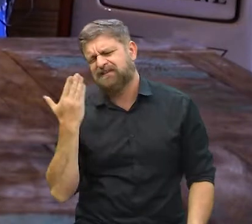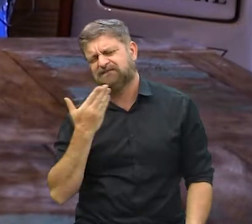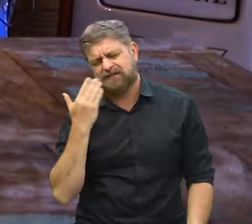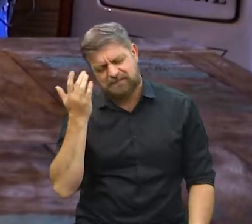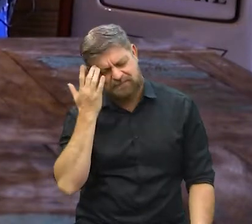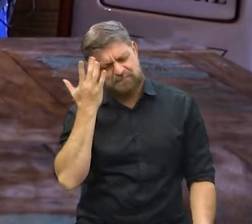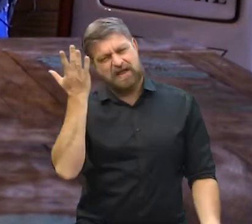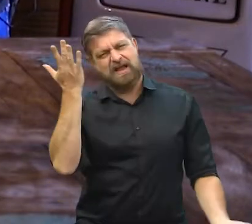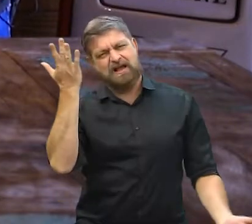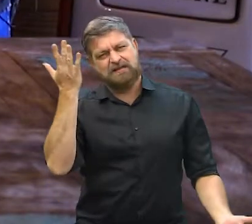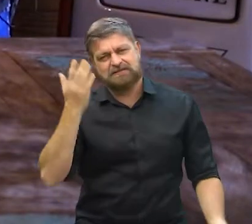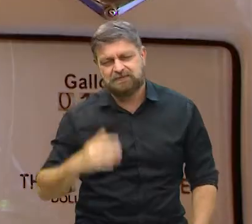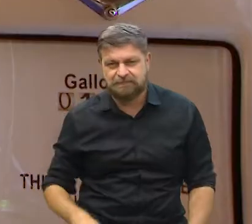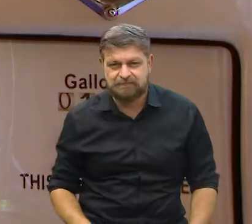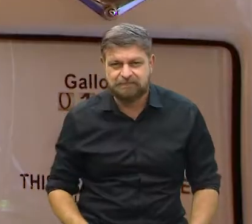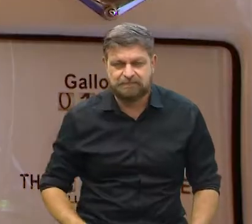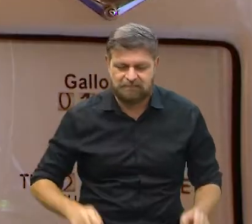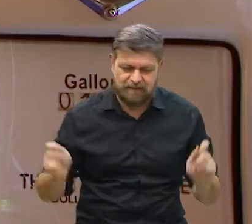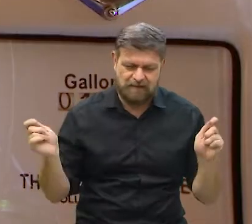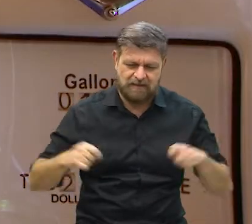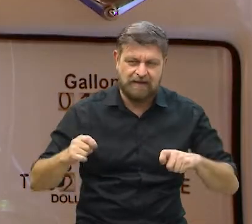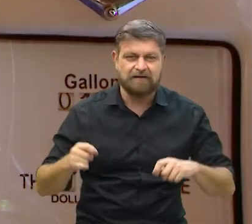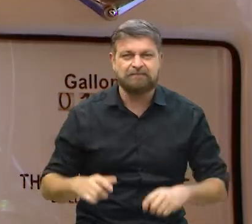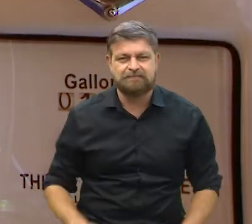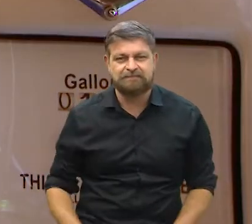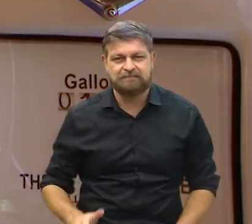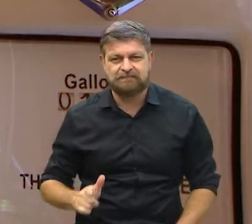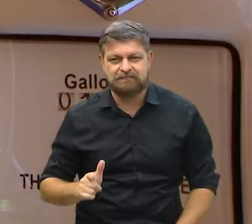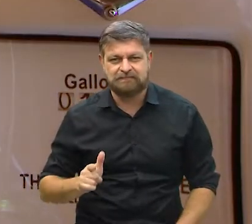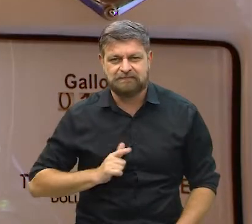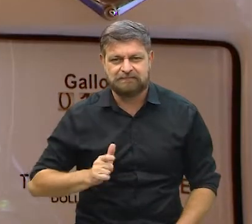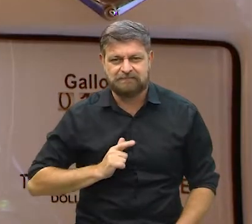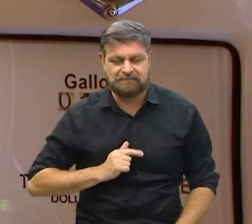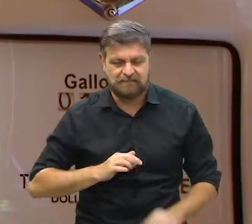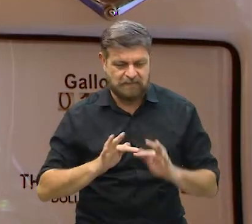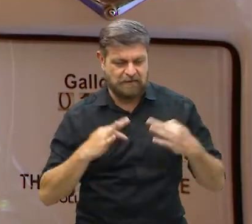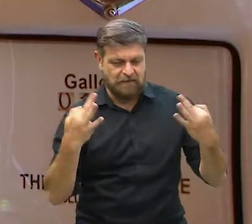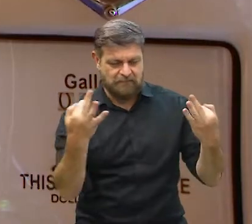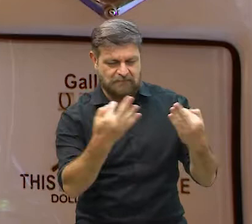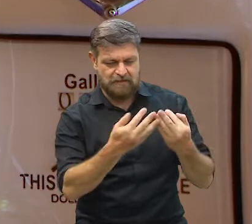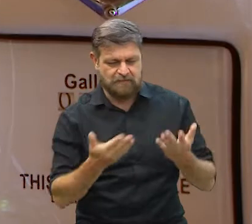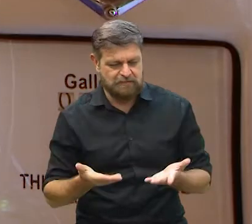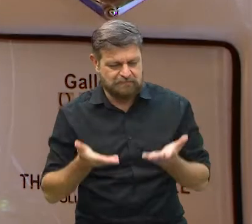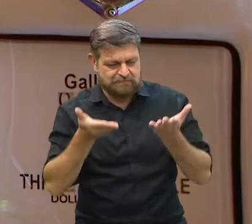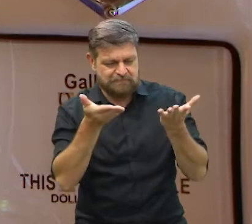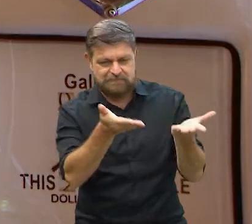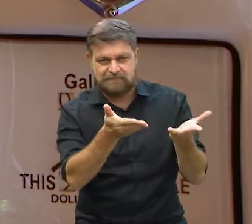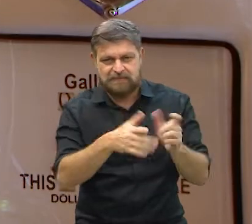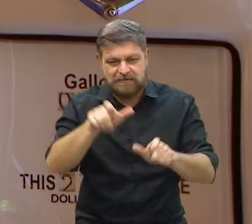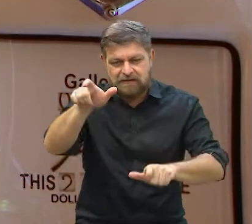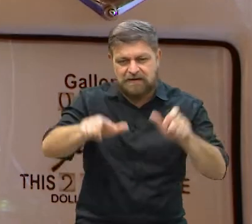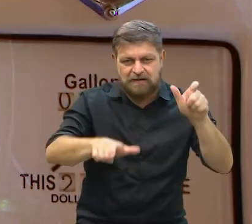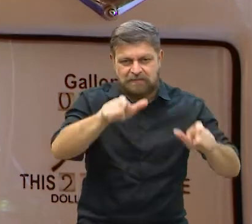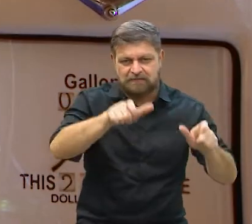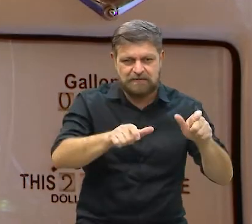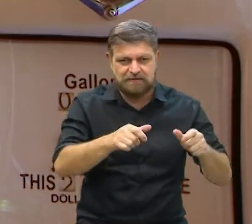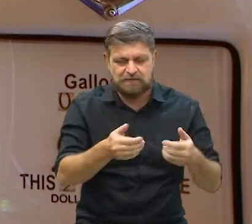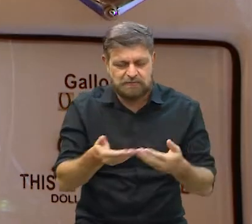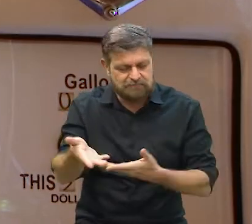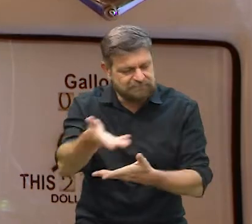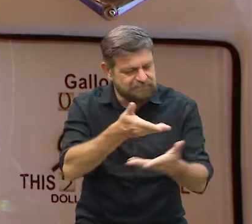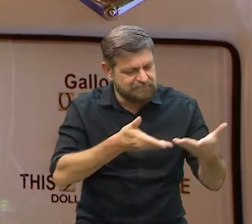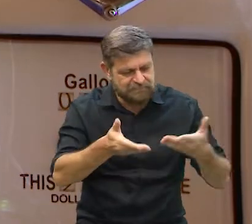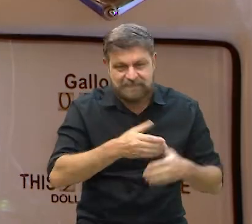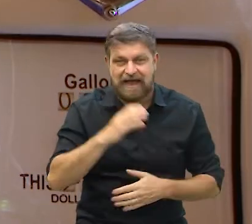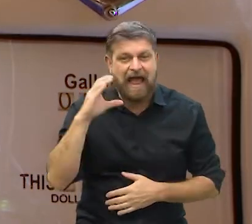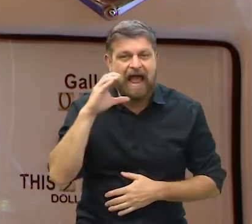fazer, né? Prático. Prático. É rapidinho, faz o para sua família, para quem você estiver junto. É fácil